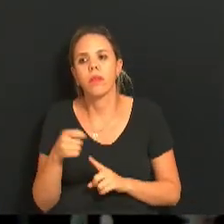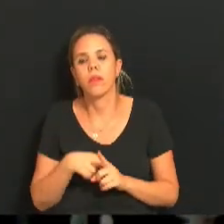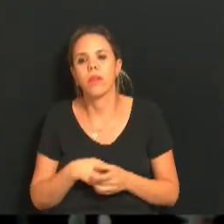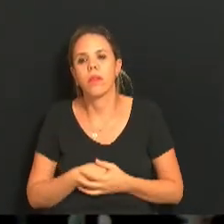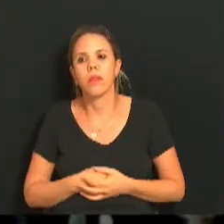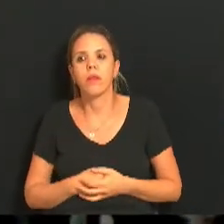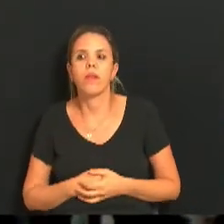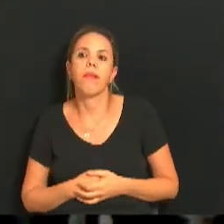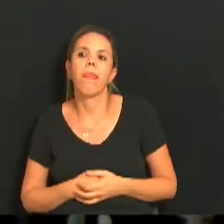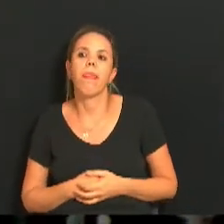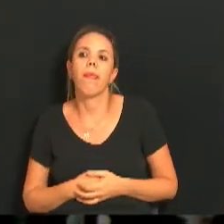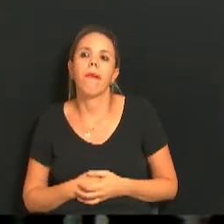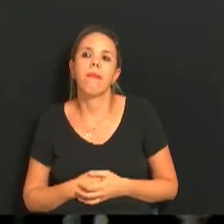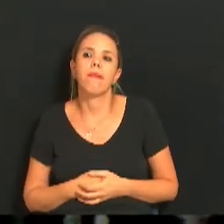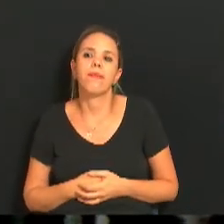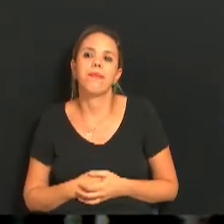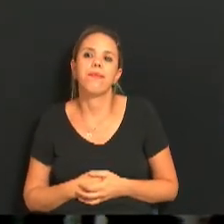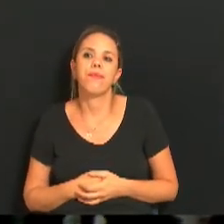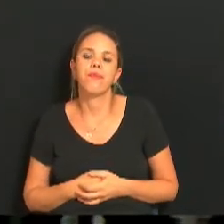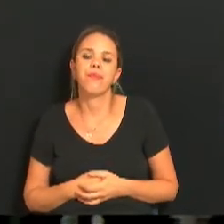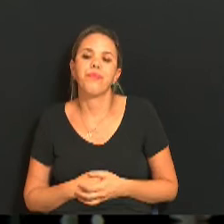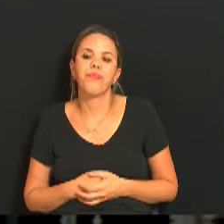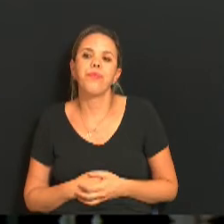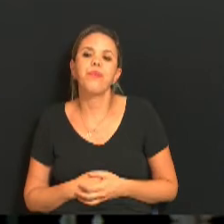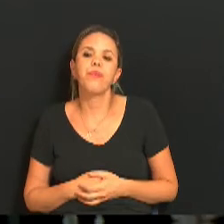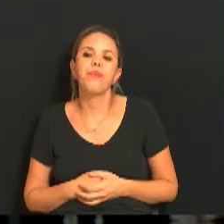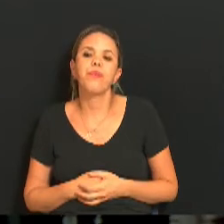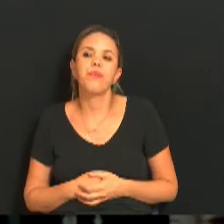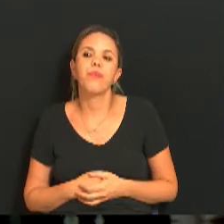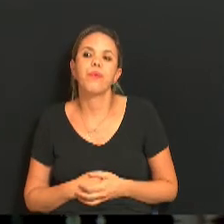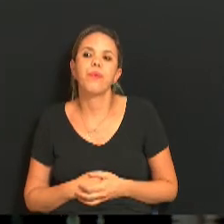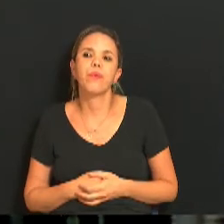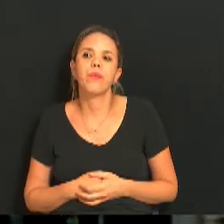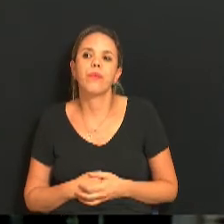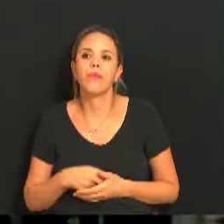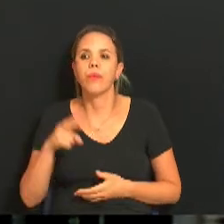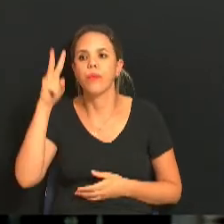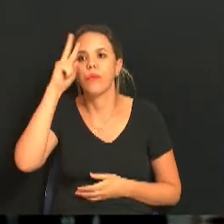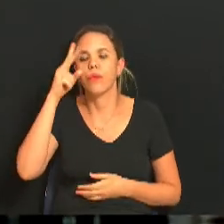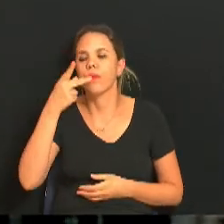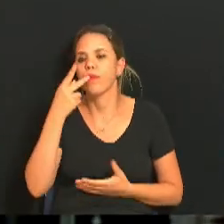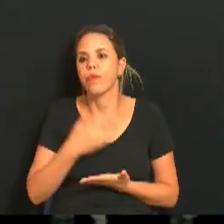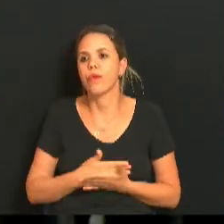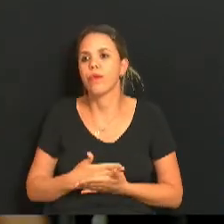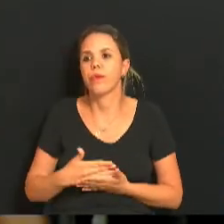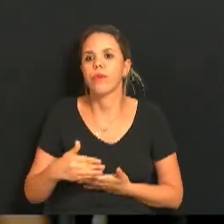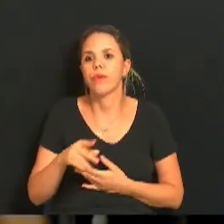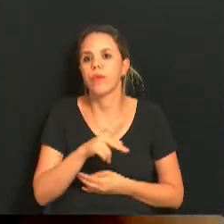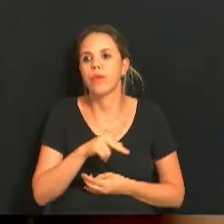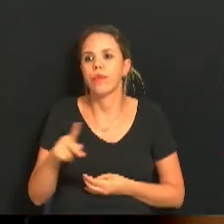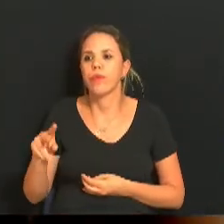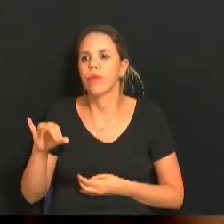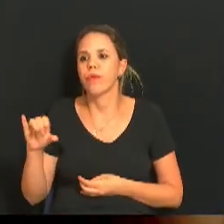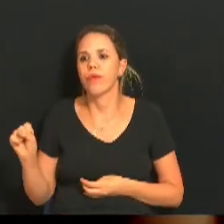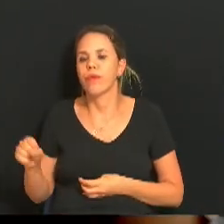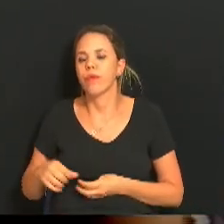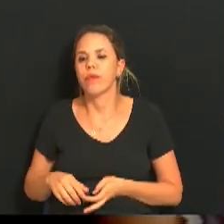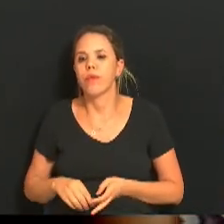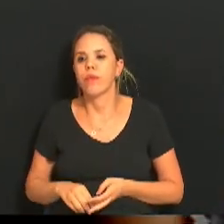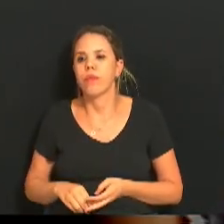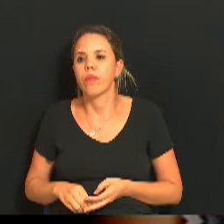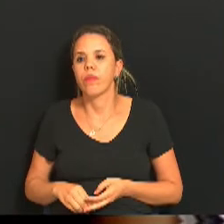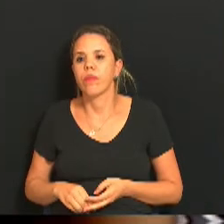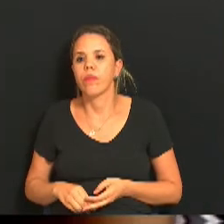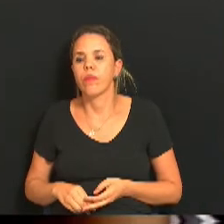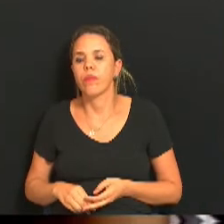e na verdade é Kombi relembrar o que foi dito no começo pelo presidente Vinícius que é